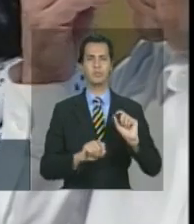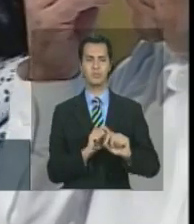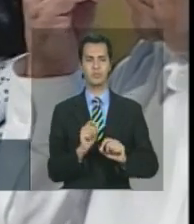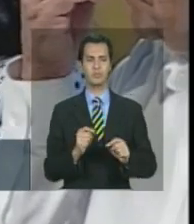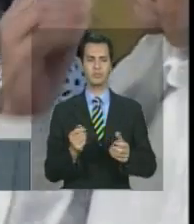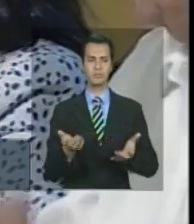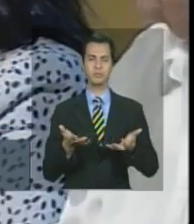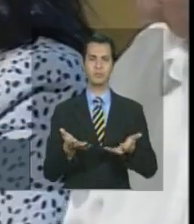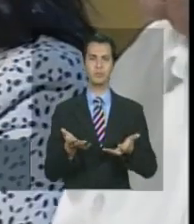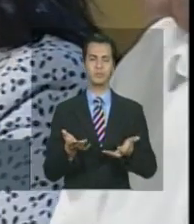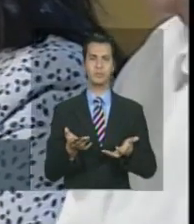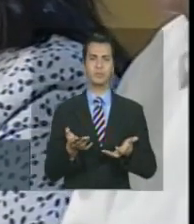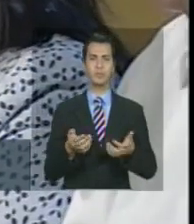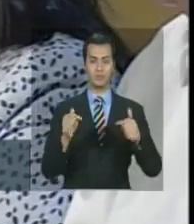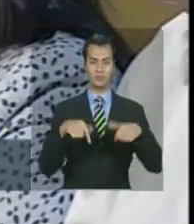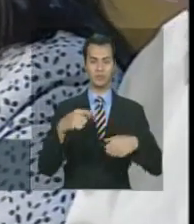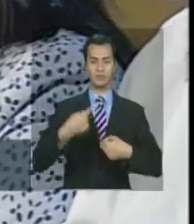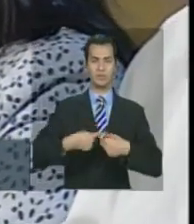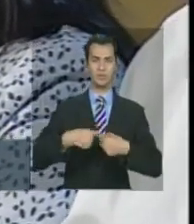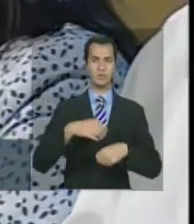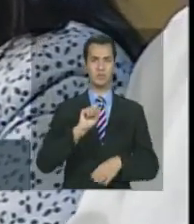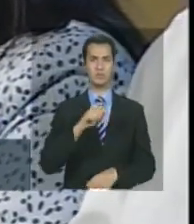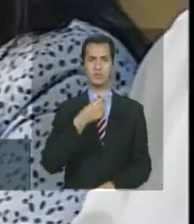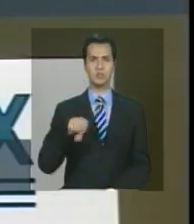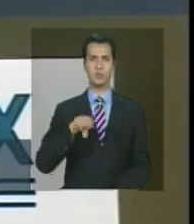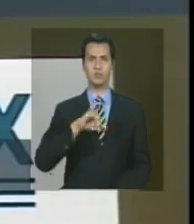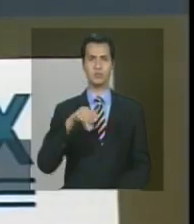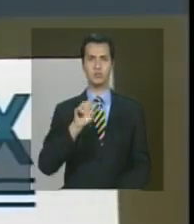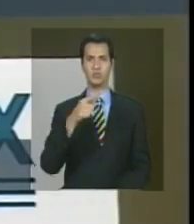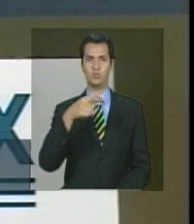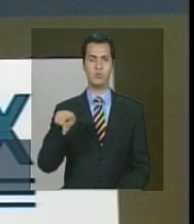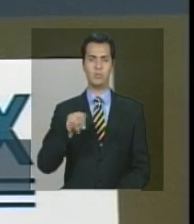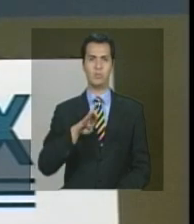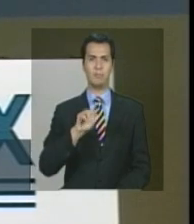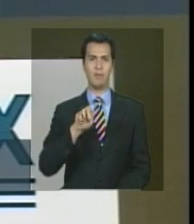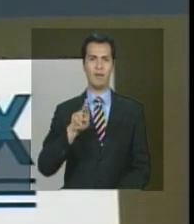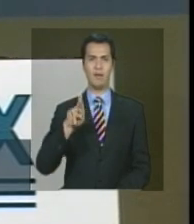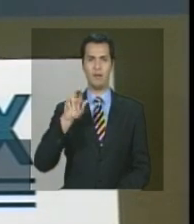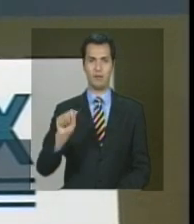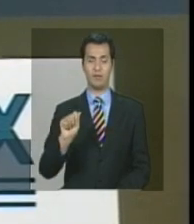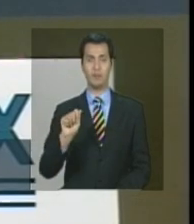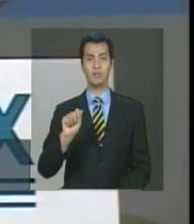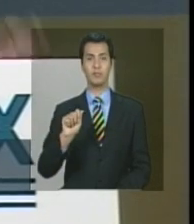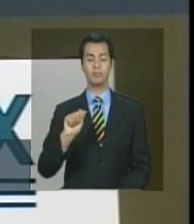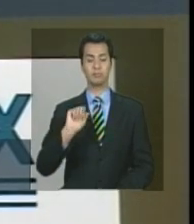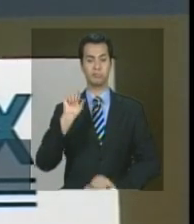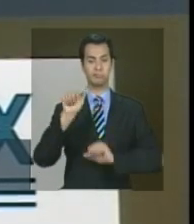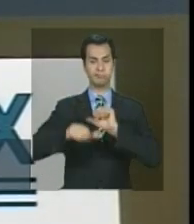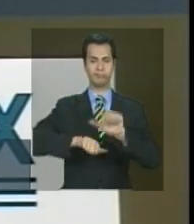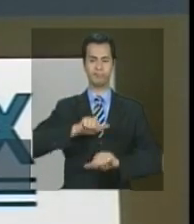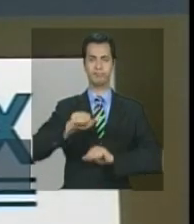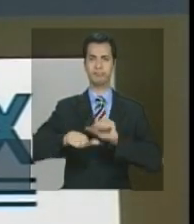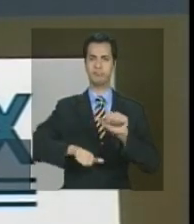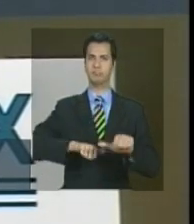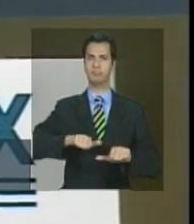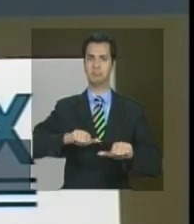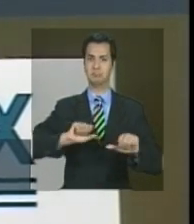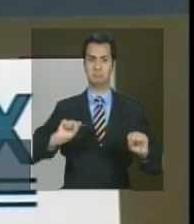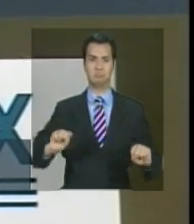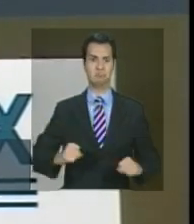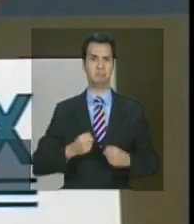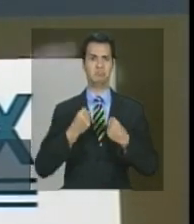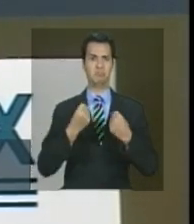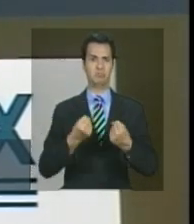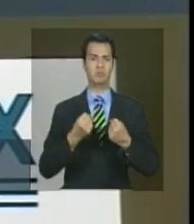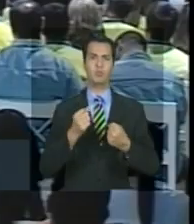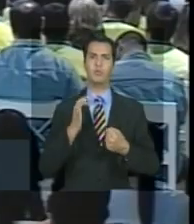transformar São João da Barra num município, né, à altura do que